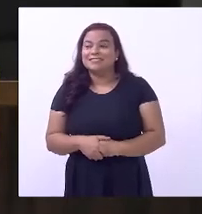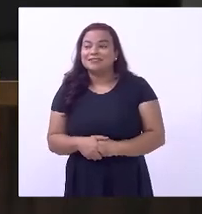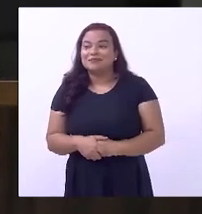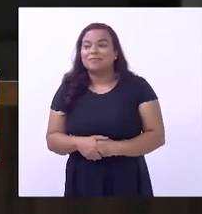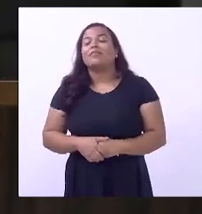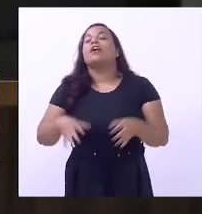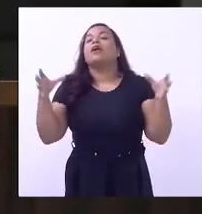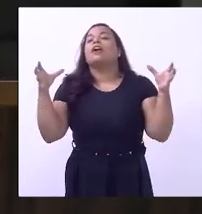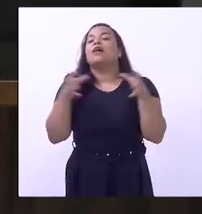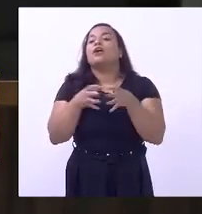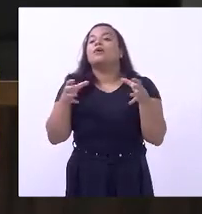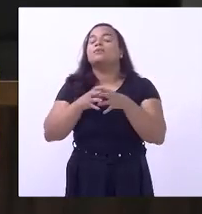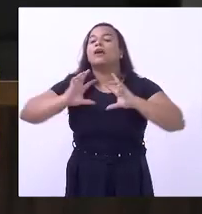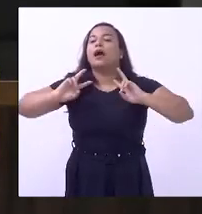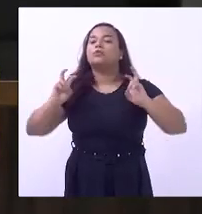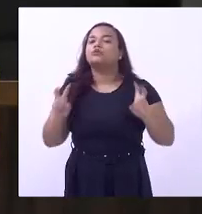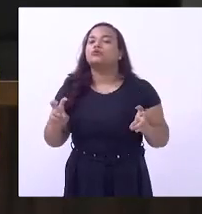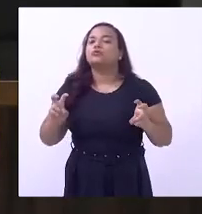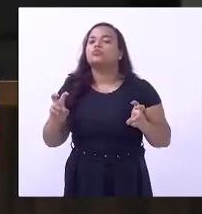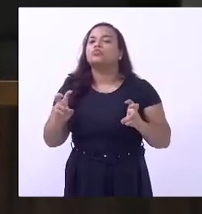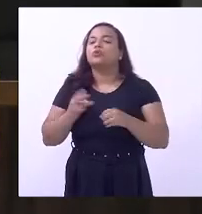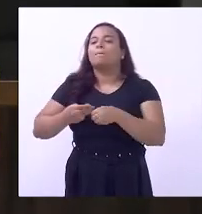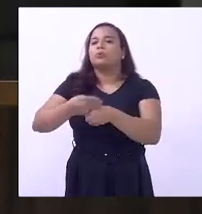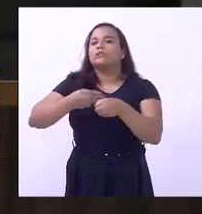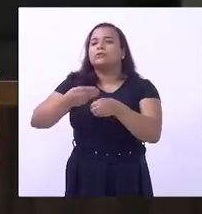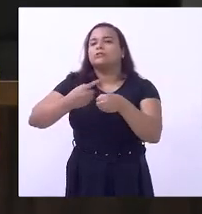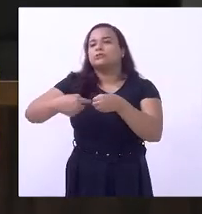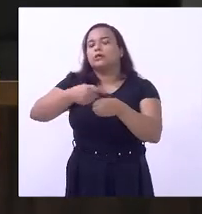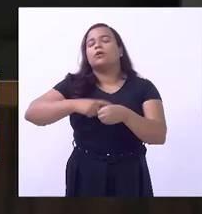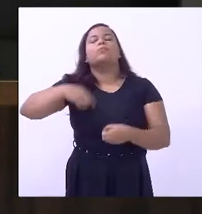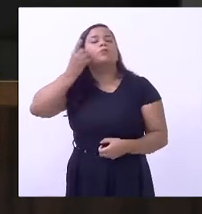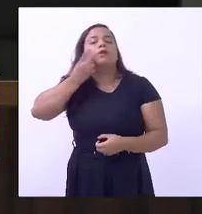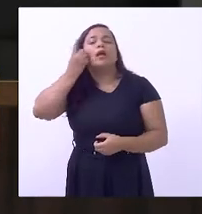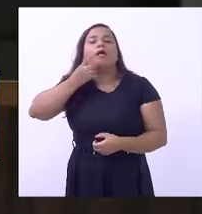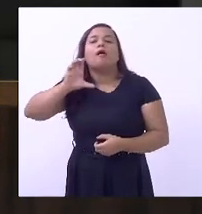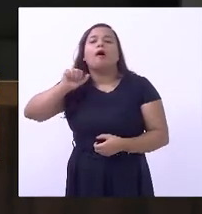Pela Comissão de Assuntos Municipais, deputado Carlos Macedo.